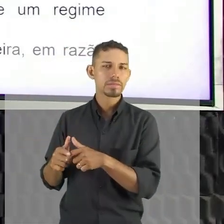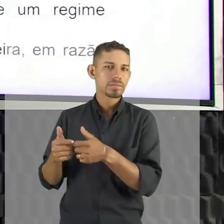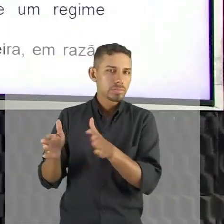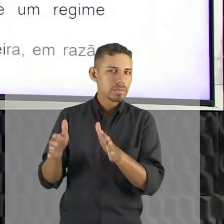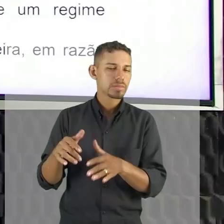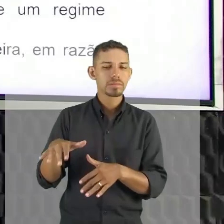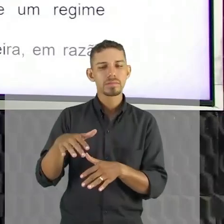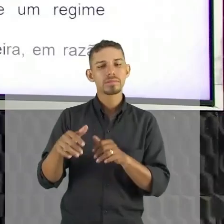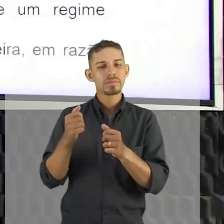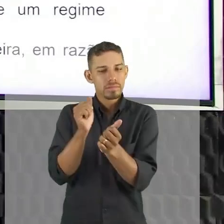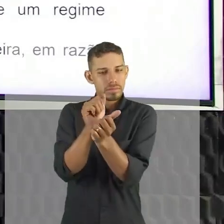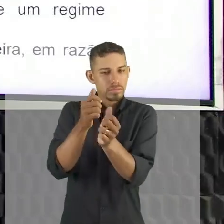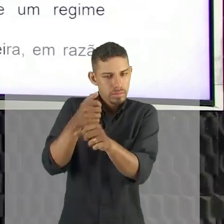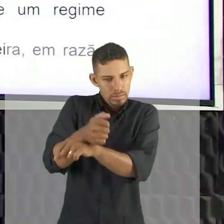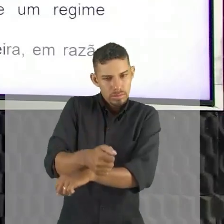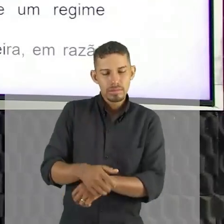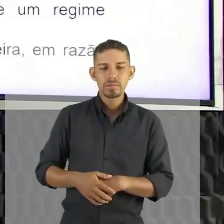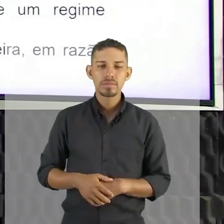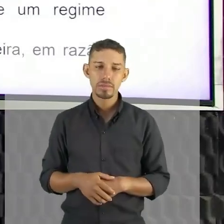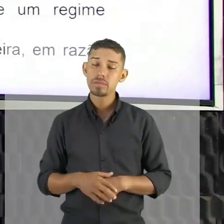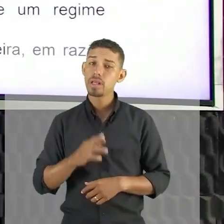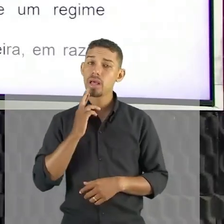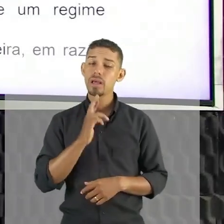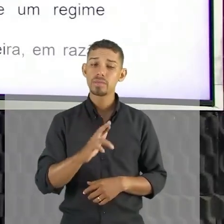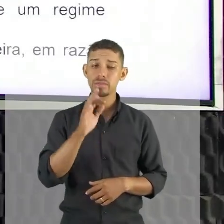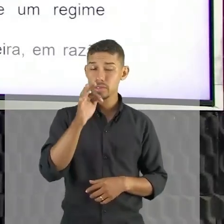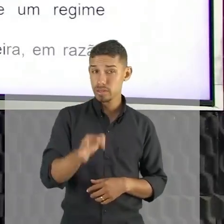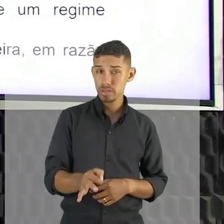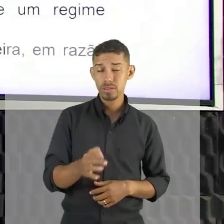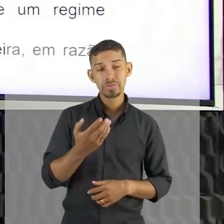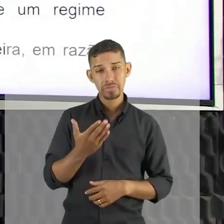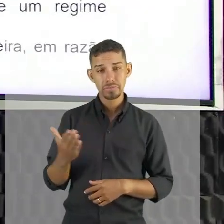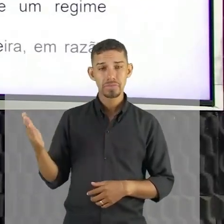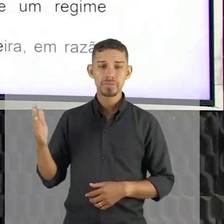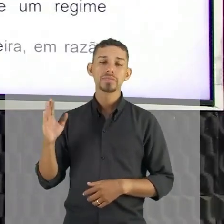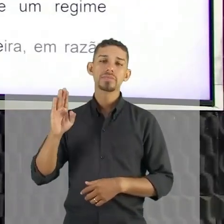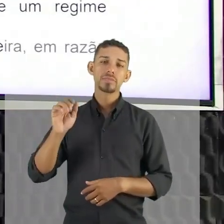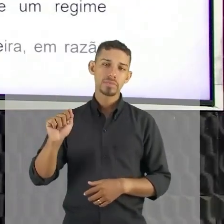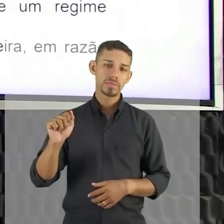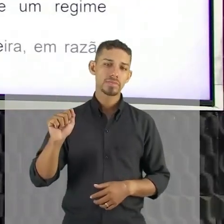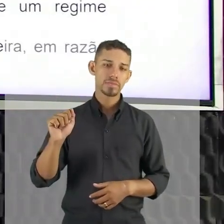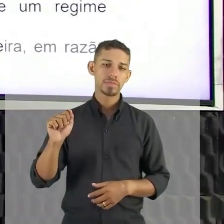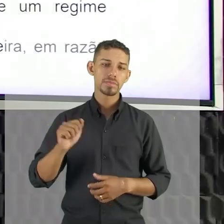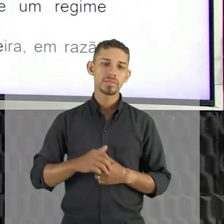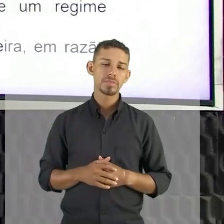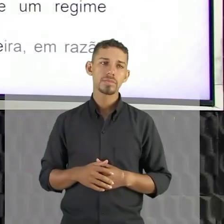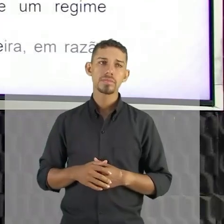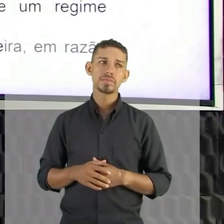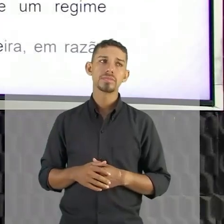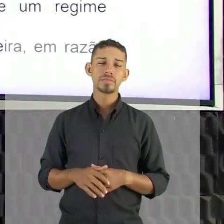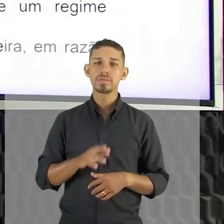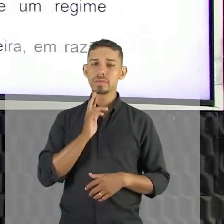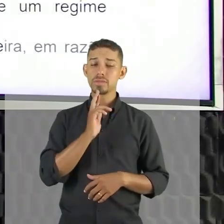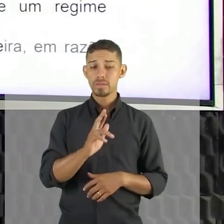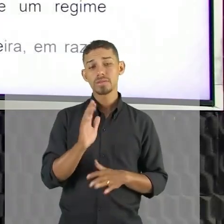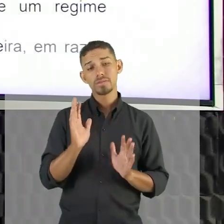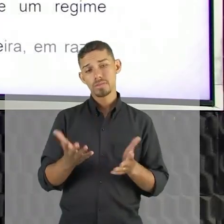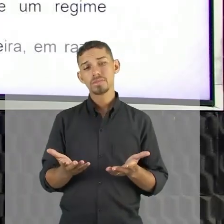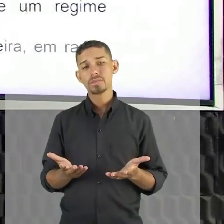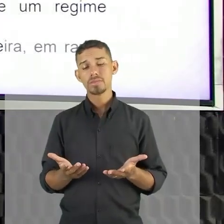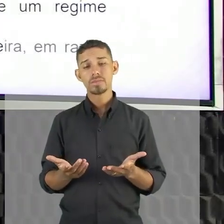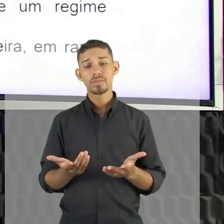abertas pelo processo de escravização. Então, gente, a resposta correta para essa questão, claro que é a letra A, eu já tinha até dado essa resposta para